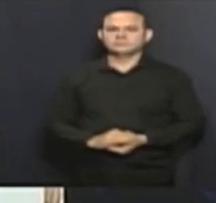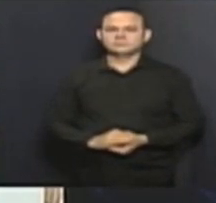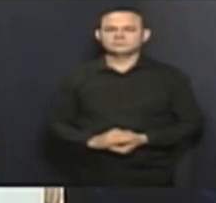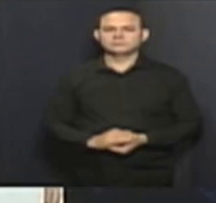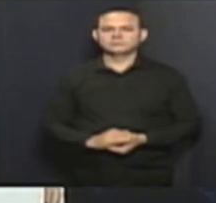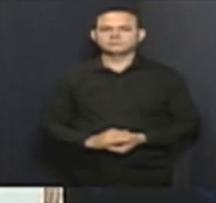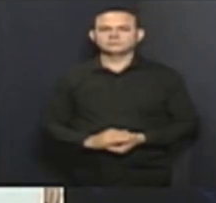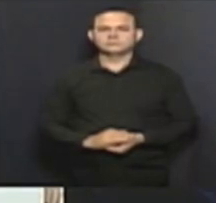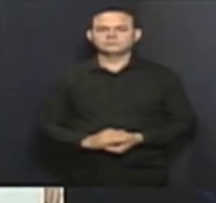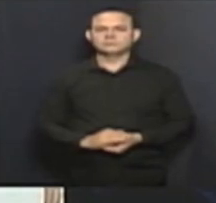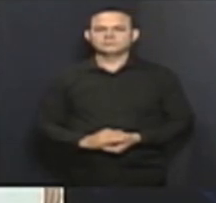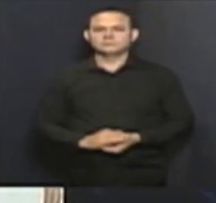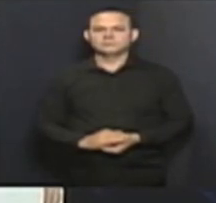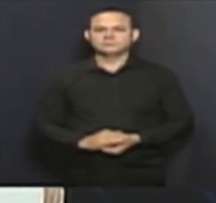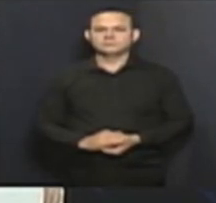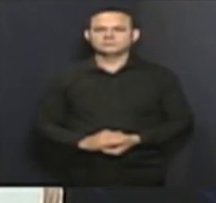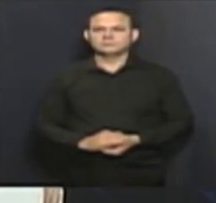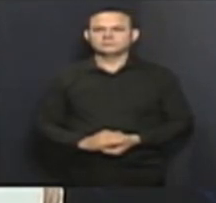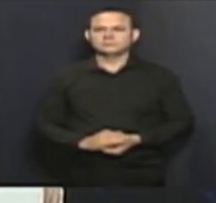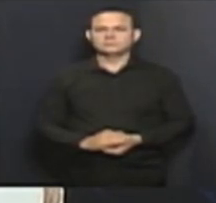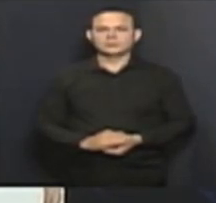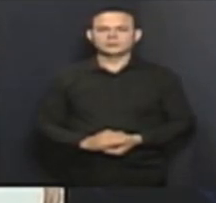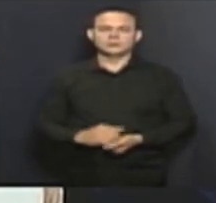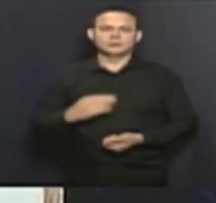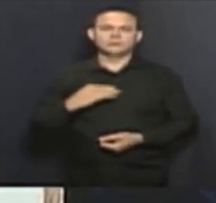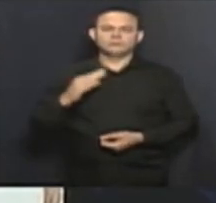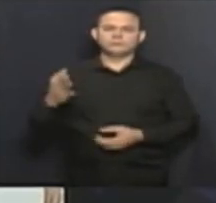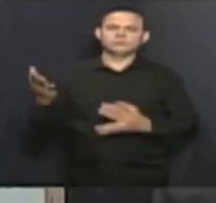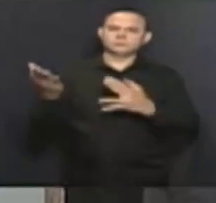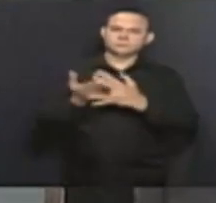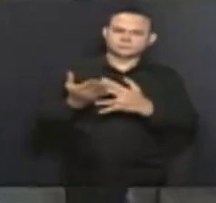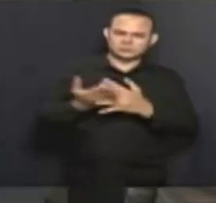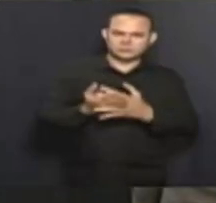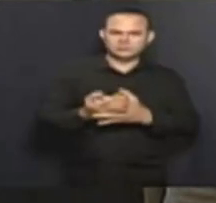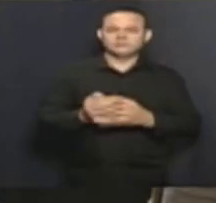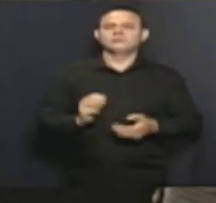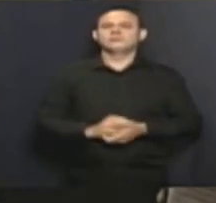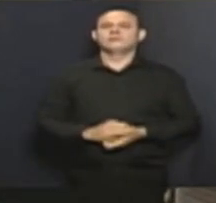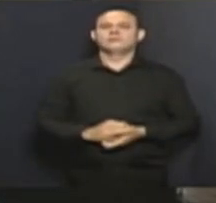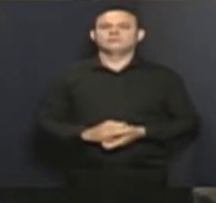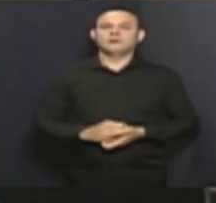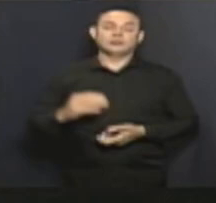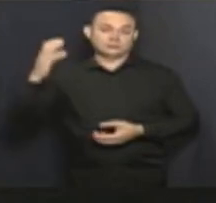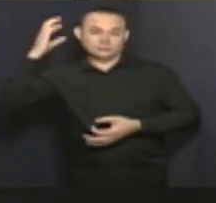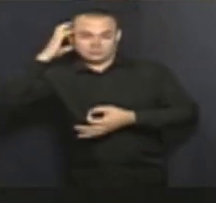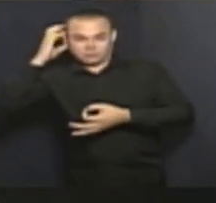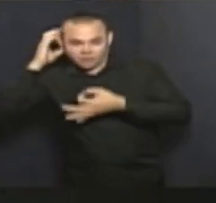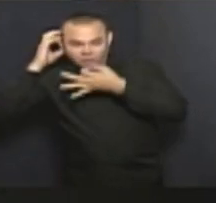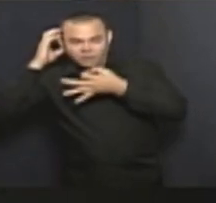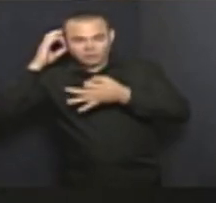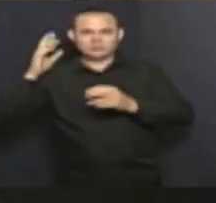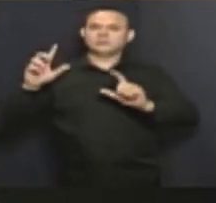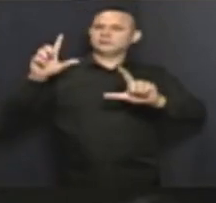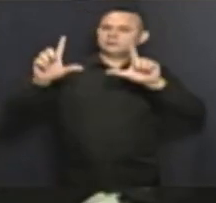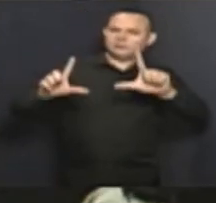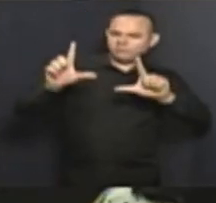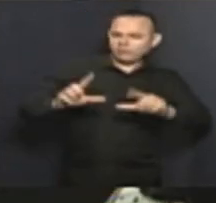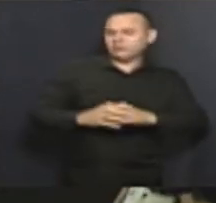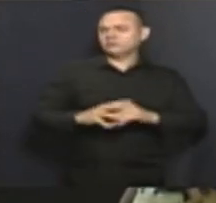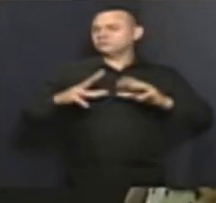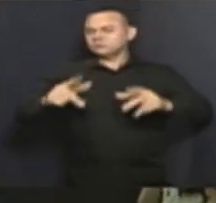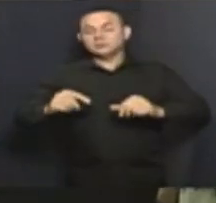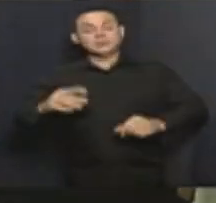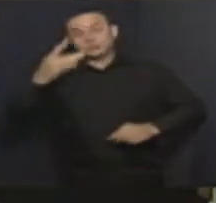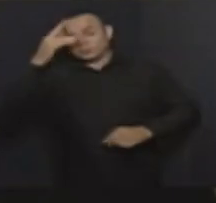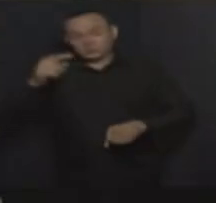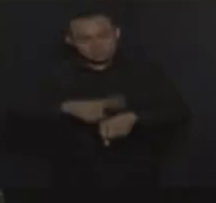e vamos parar um intervalo rápido nas tvs e nas rádios enquanto isso quem está com a gente pela internet nas redes sociais